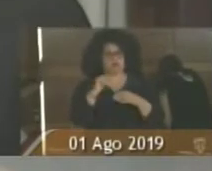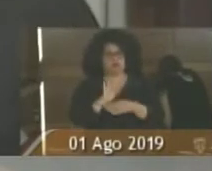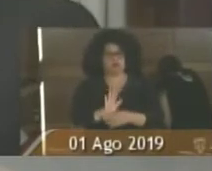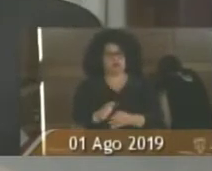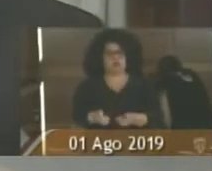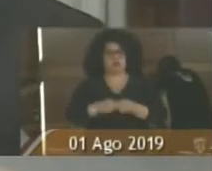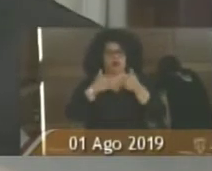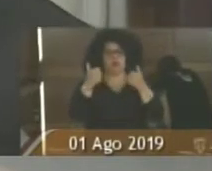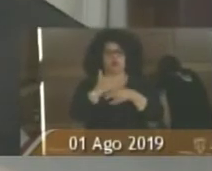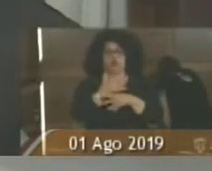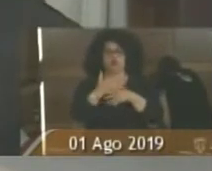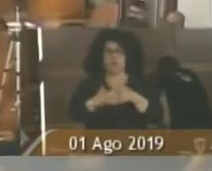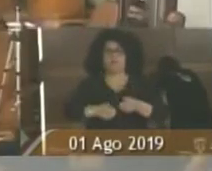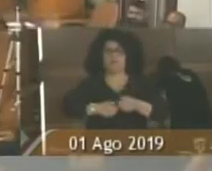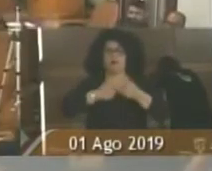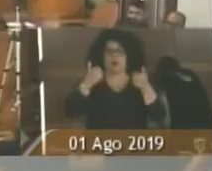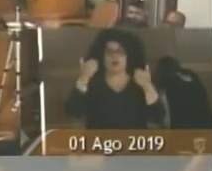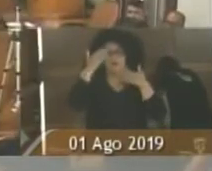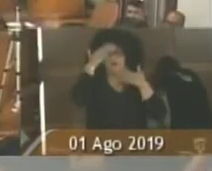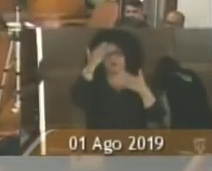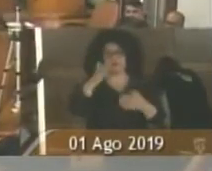vez melhor. Muito obrigado.